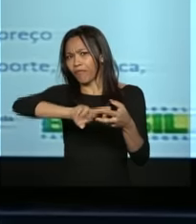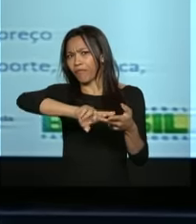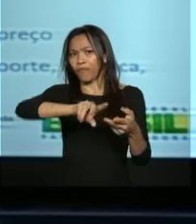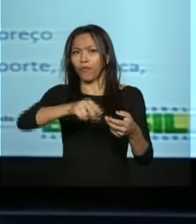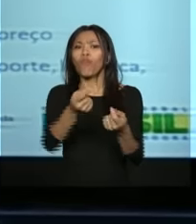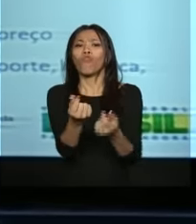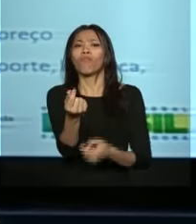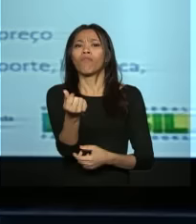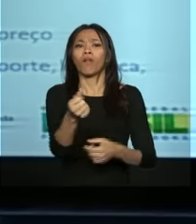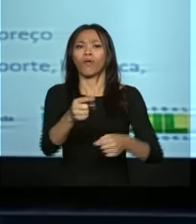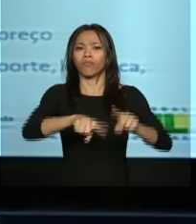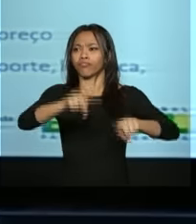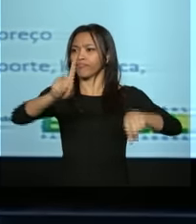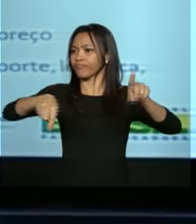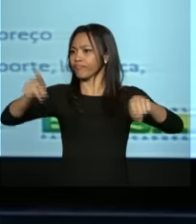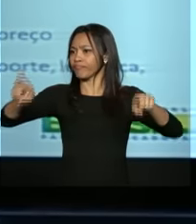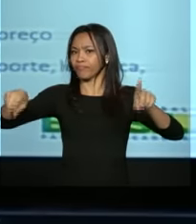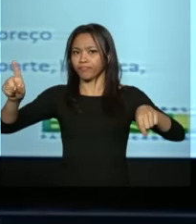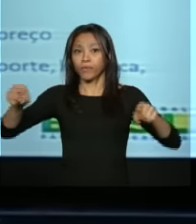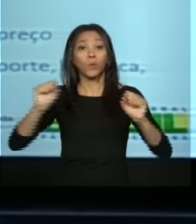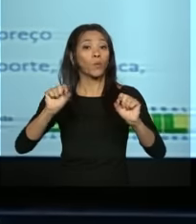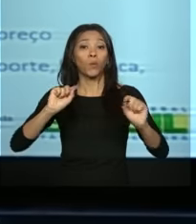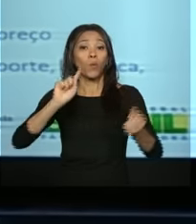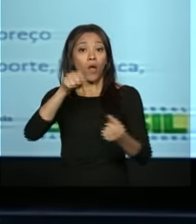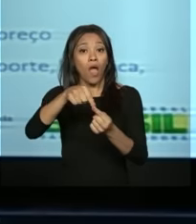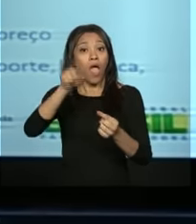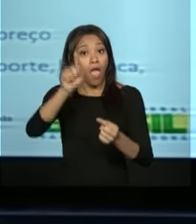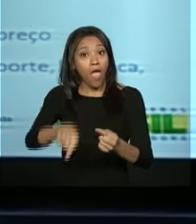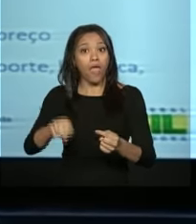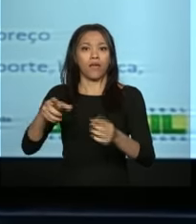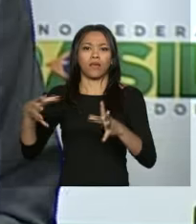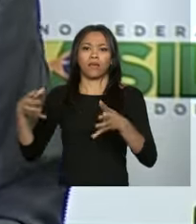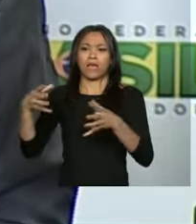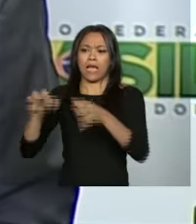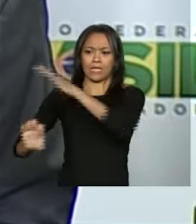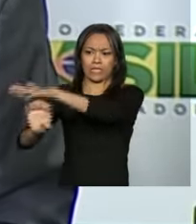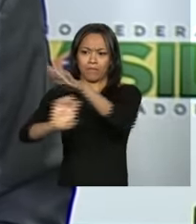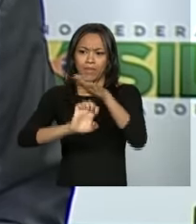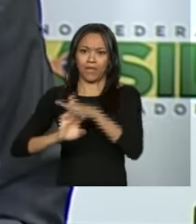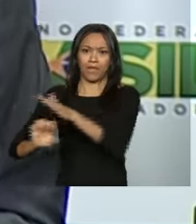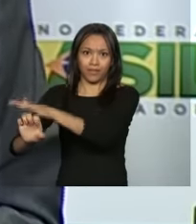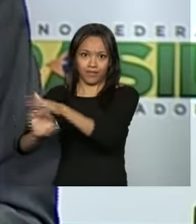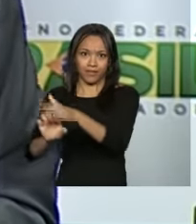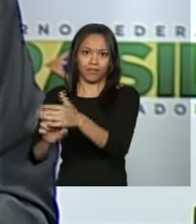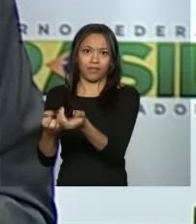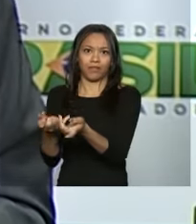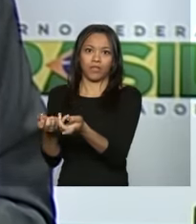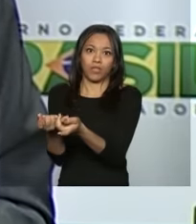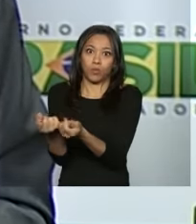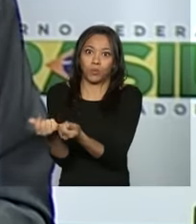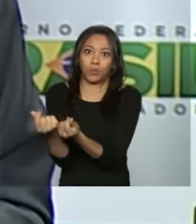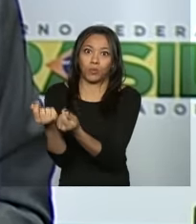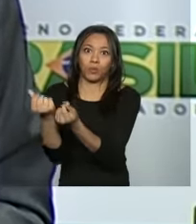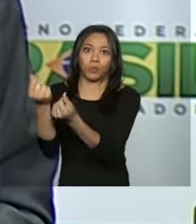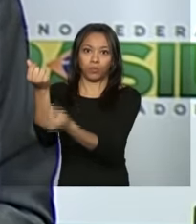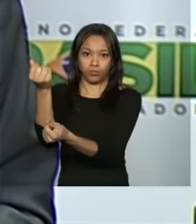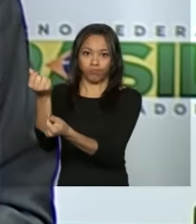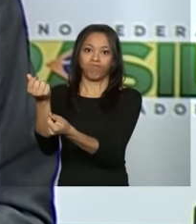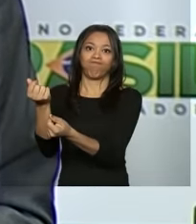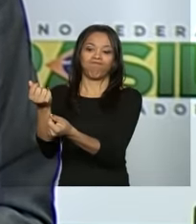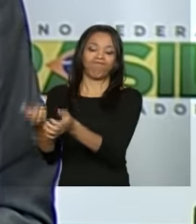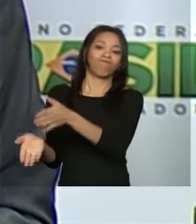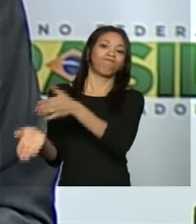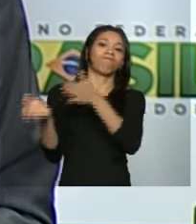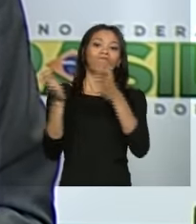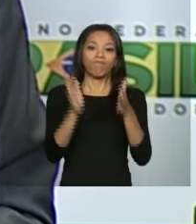preço isso tem a ver com a concentração de mercado nas grandes empresas com o total descolamento